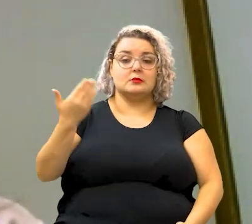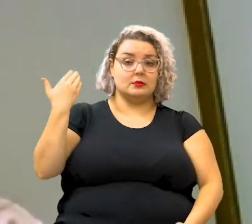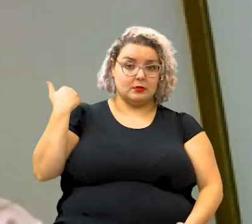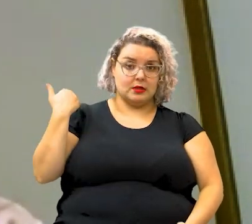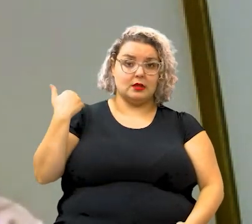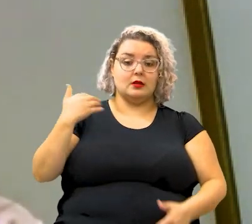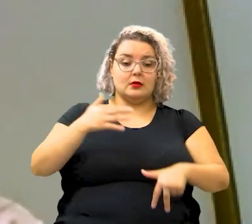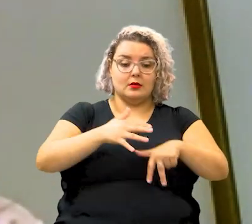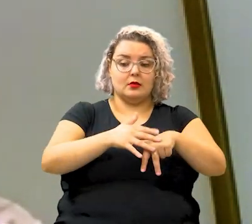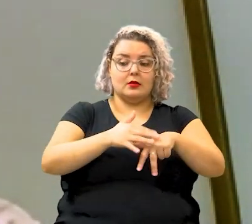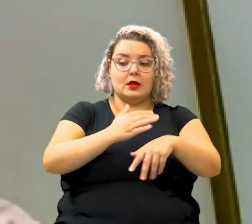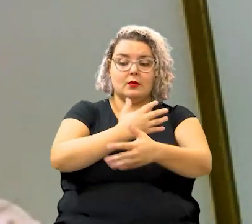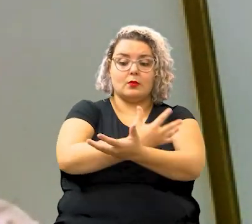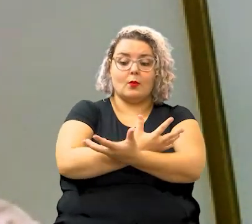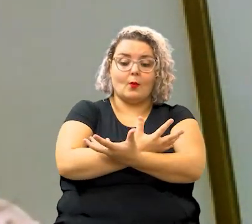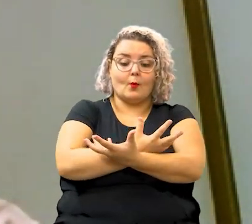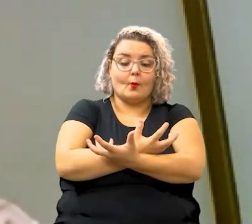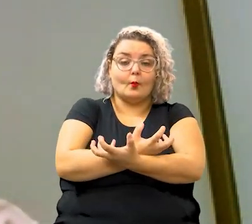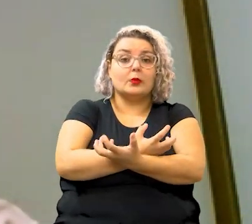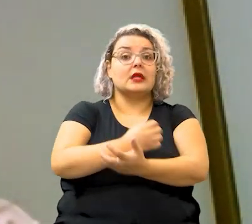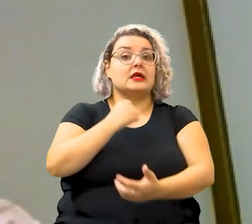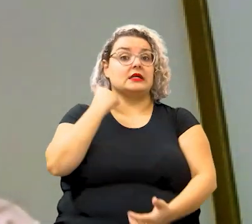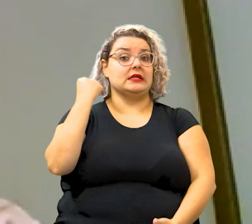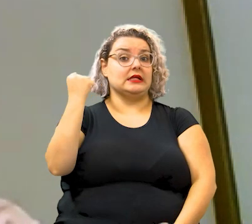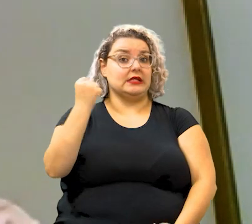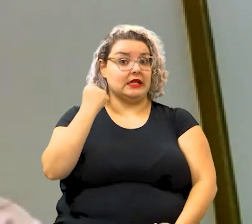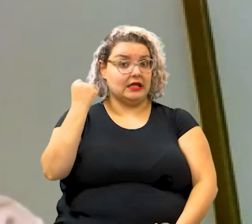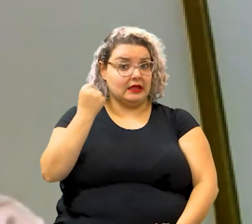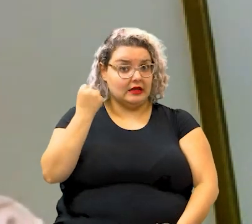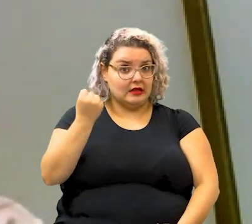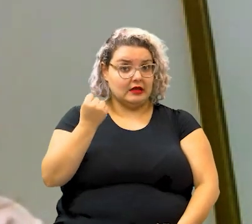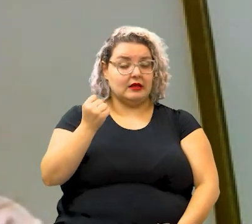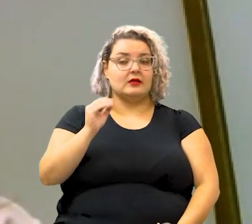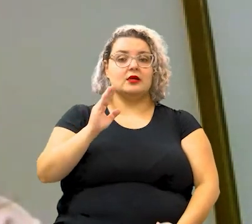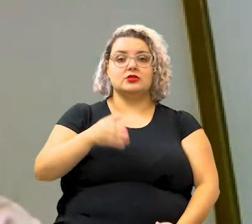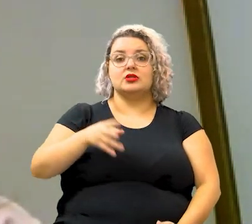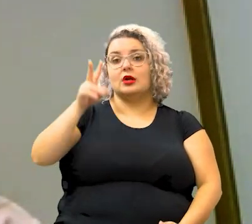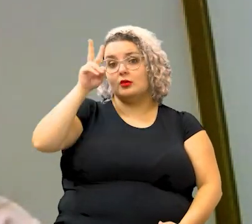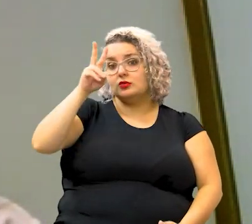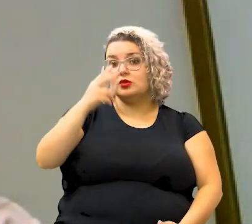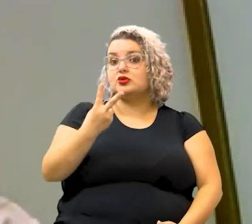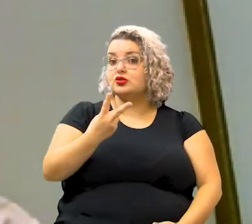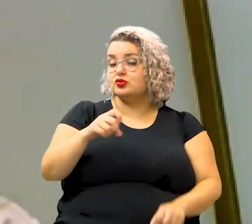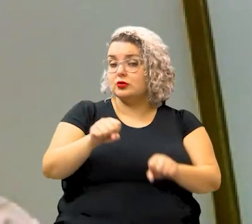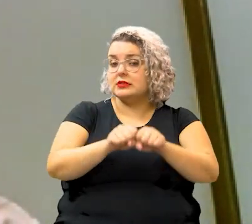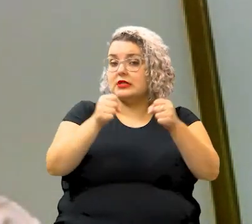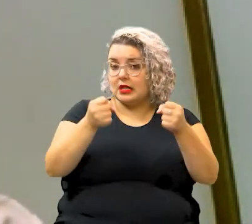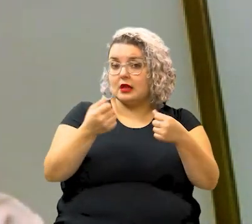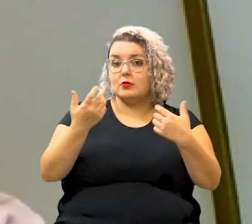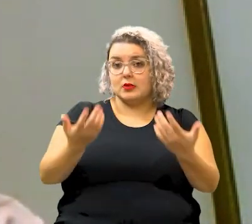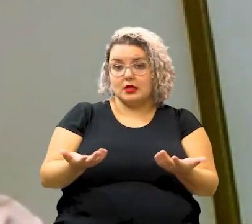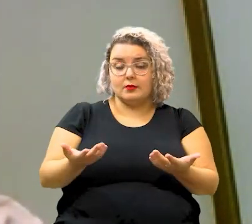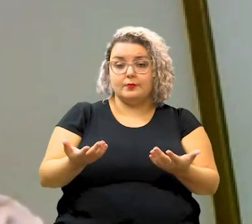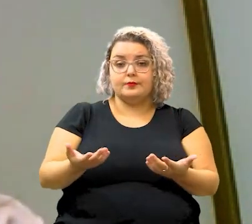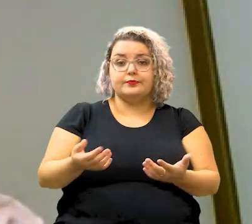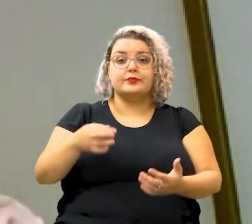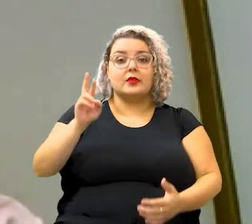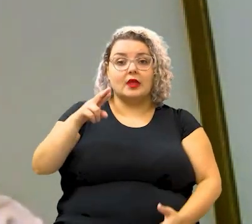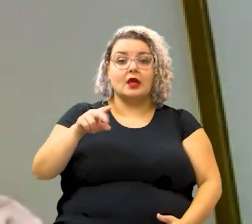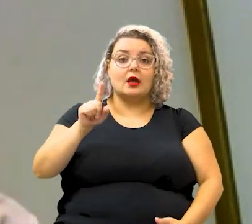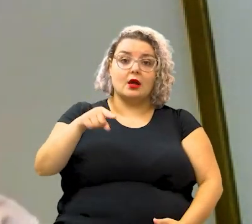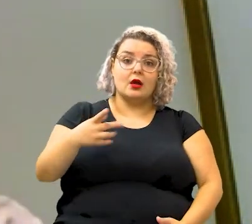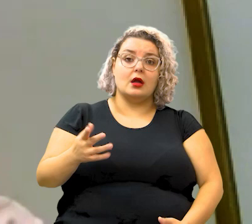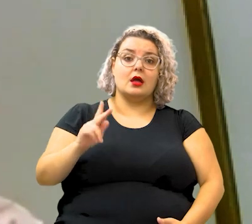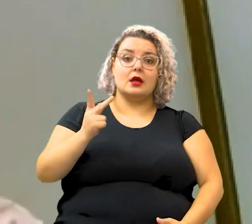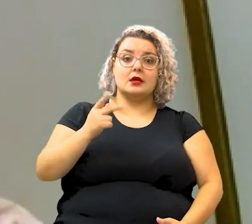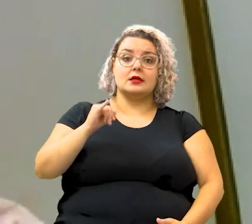eu peguei uma paciente com uma osteoporose grave, né? Já com história de 2 fraturas, e a causa de tudo